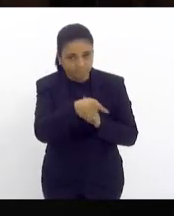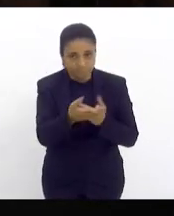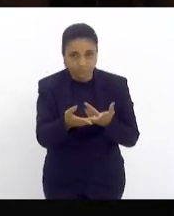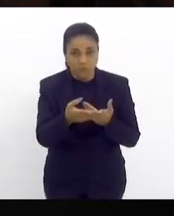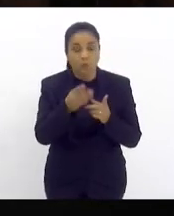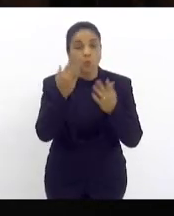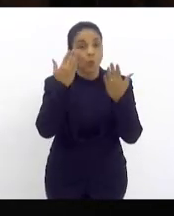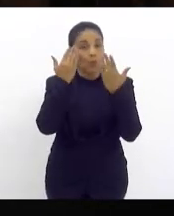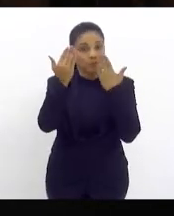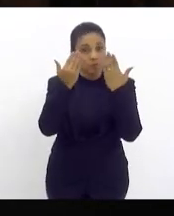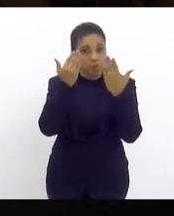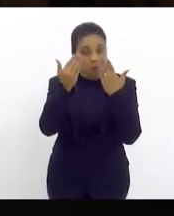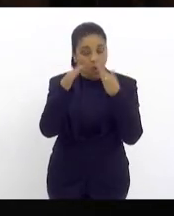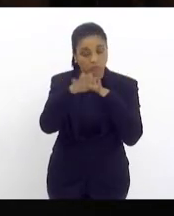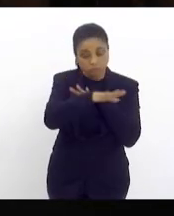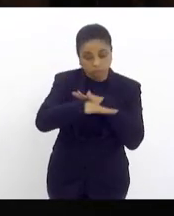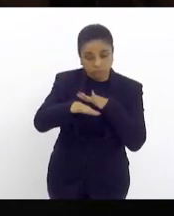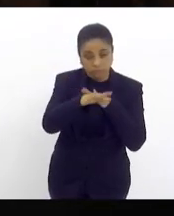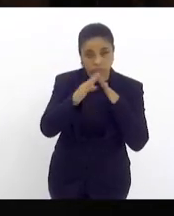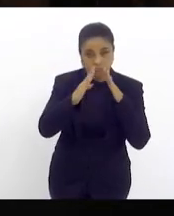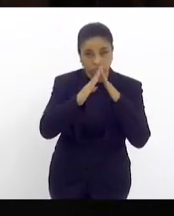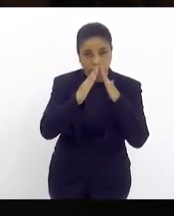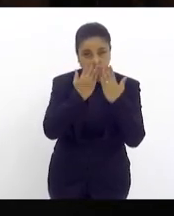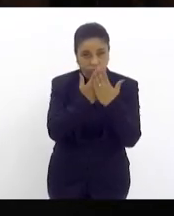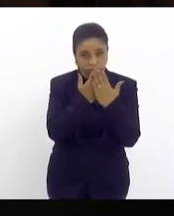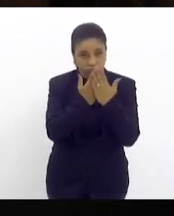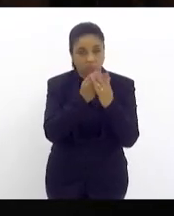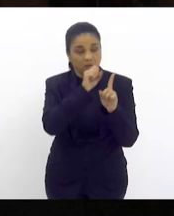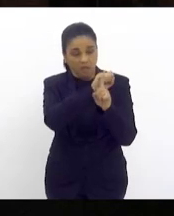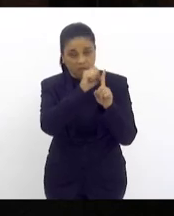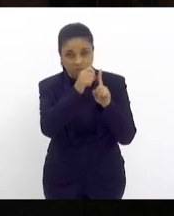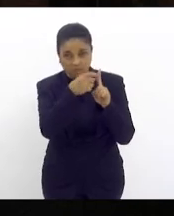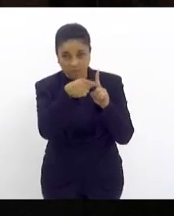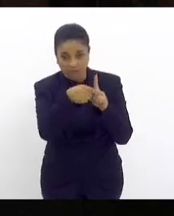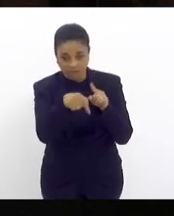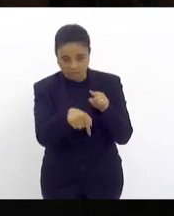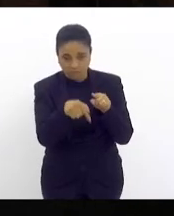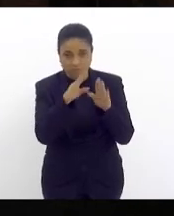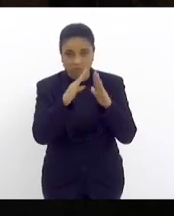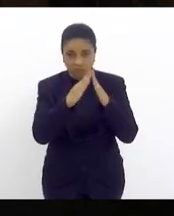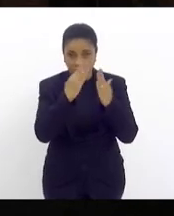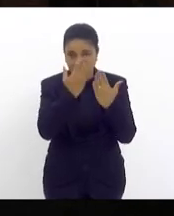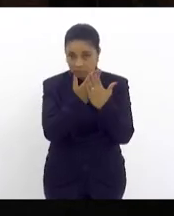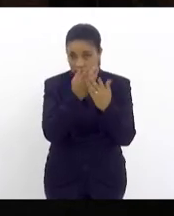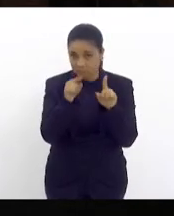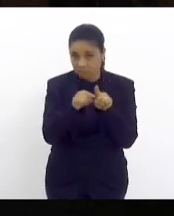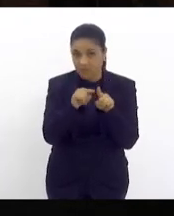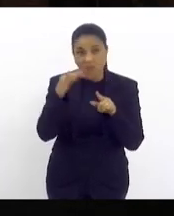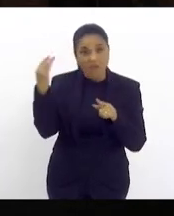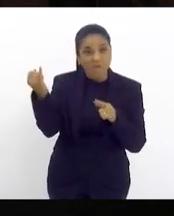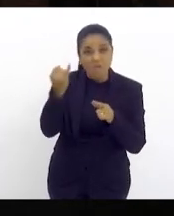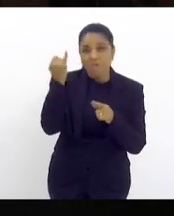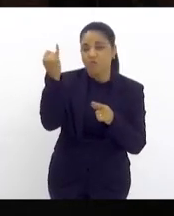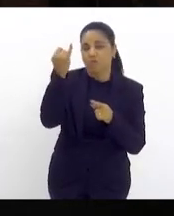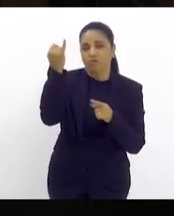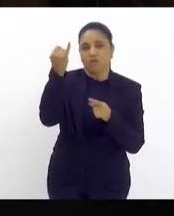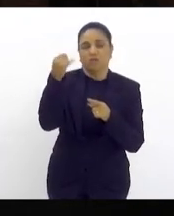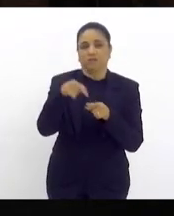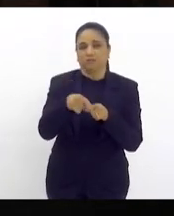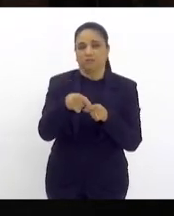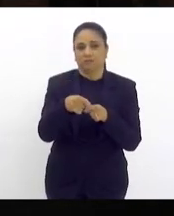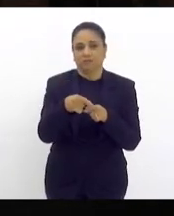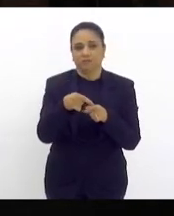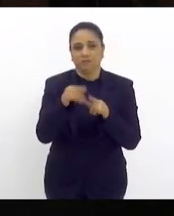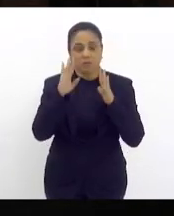psicólogo no ambiente escolar assim como assistente social dá uma outra dimensão aquele espaço e passam a ser profissionais com